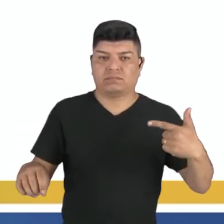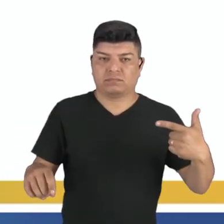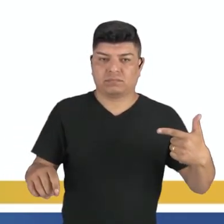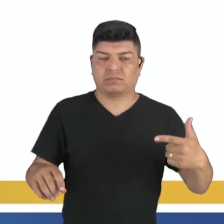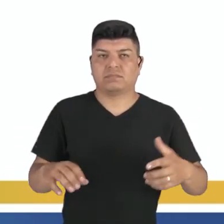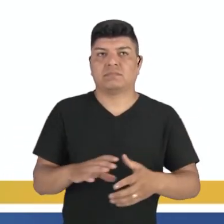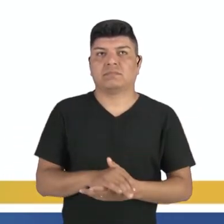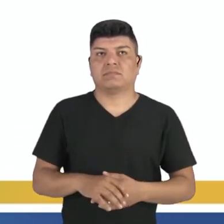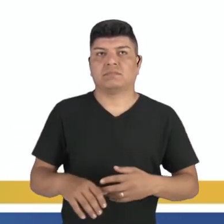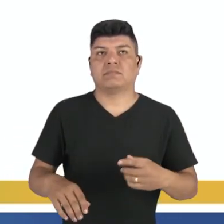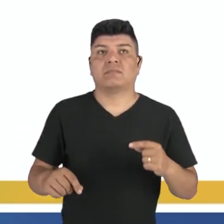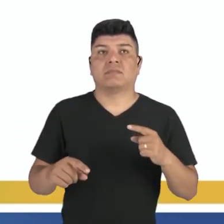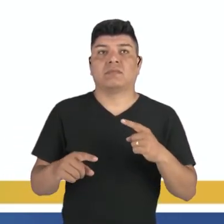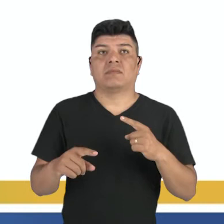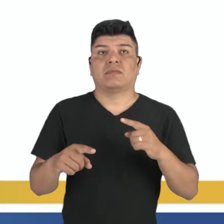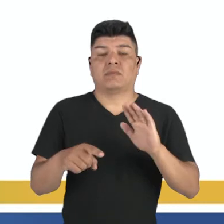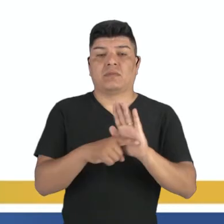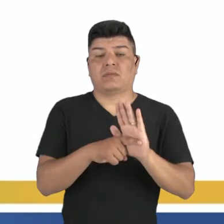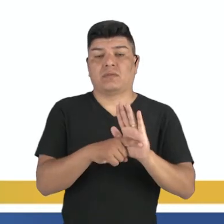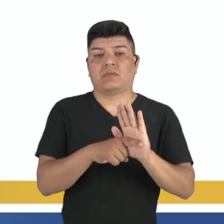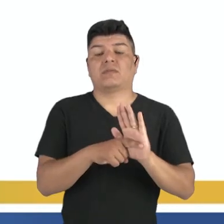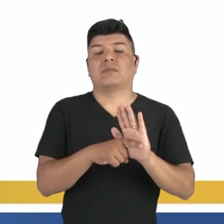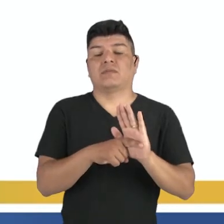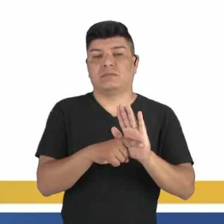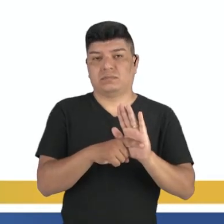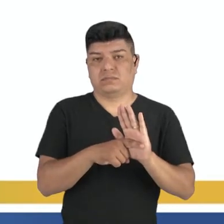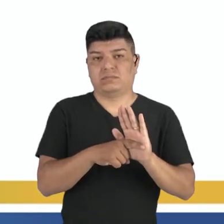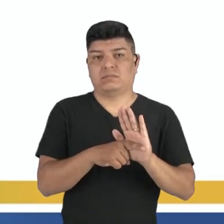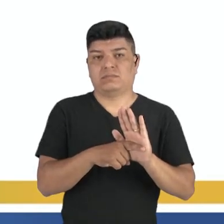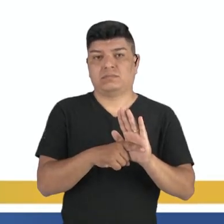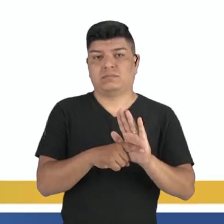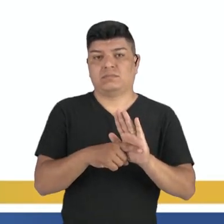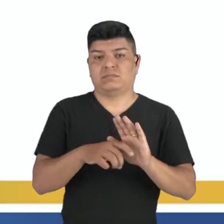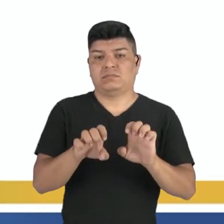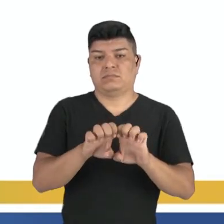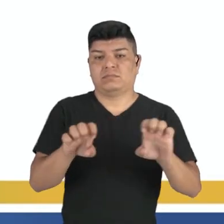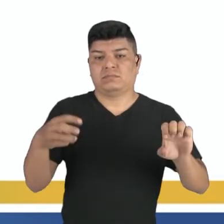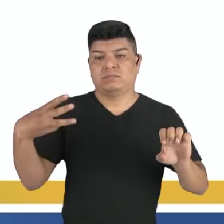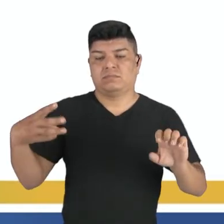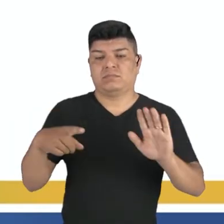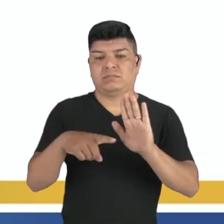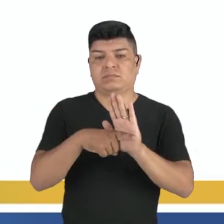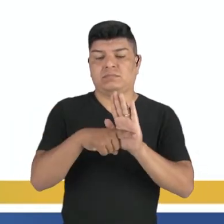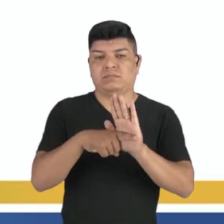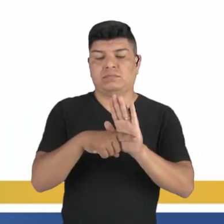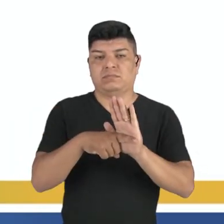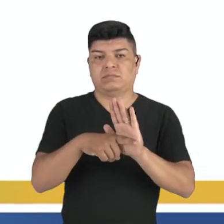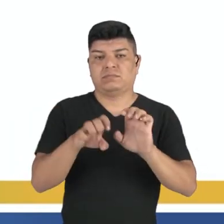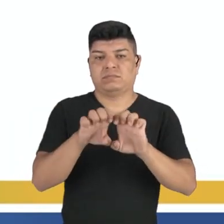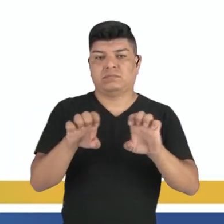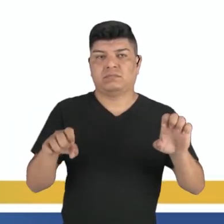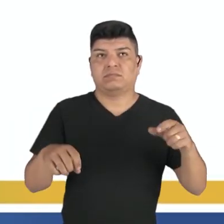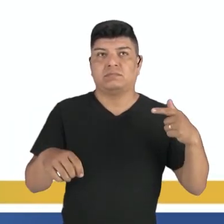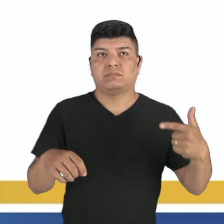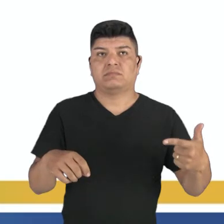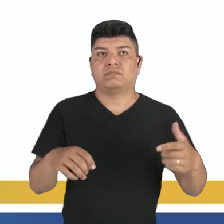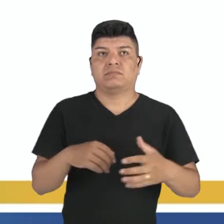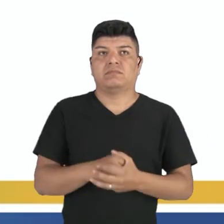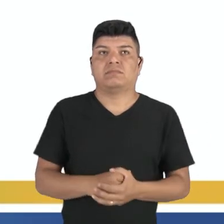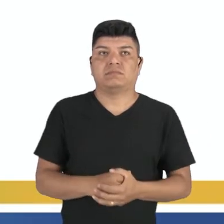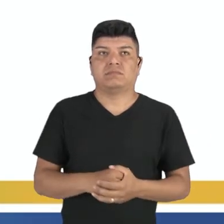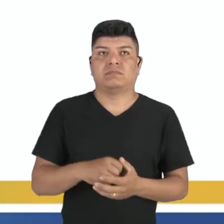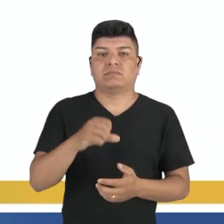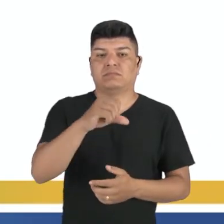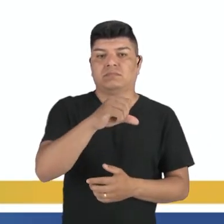Então, subtraindo, né, equação 3 menos equação 2, teremos 900x igual